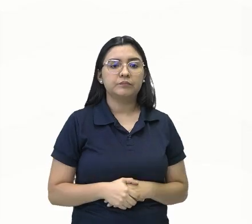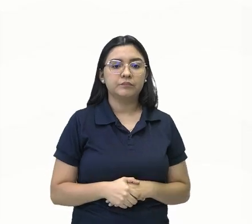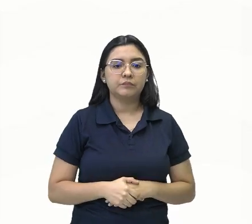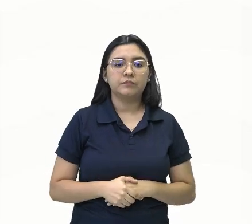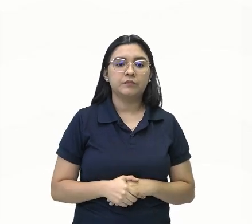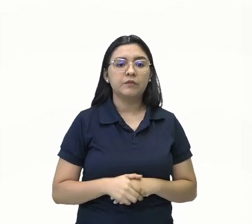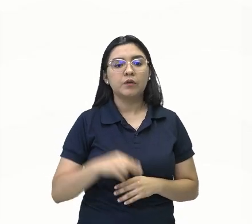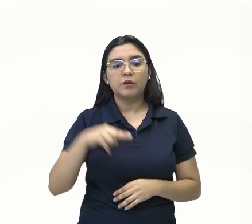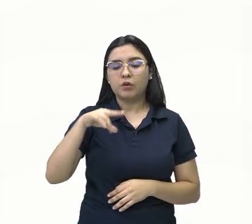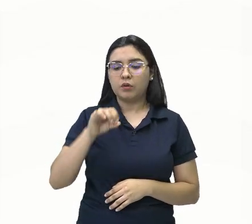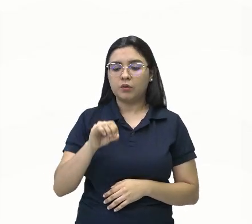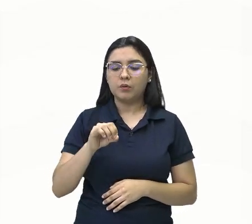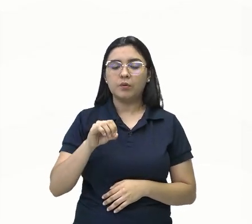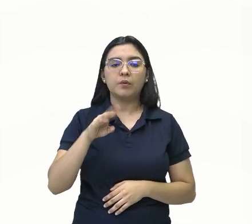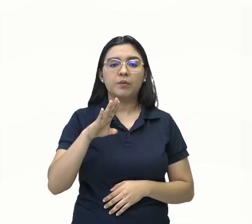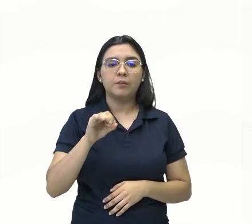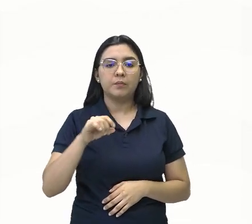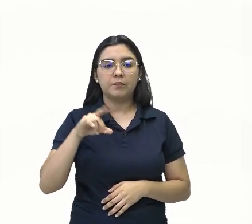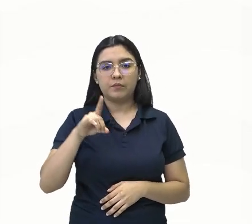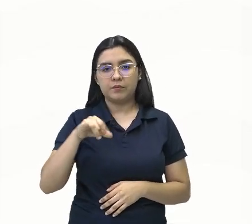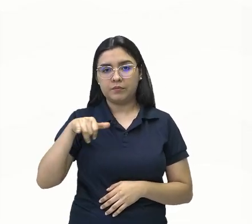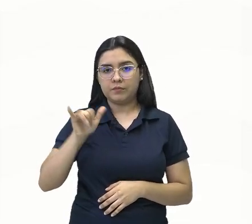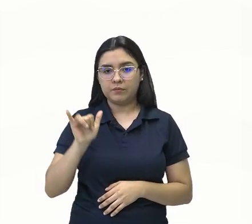ok? Então, nobody,